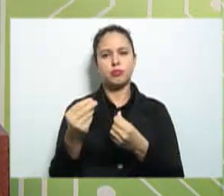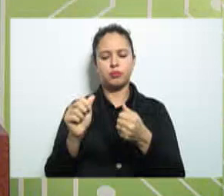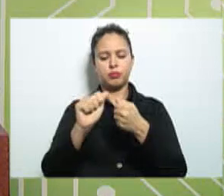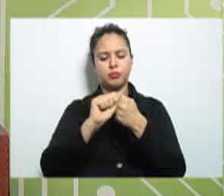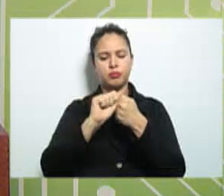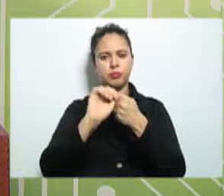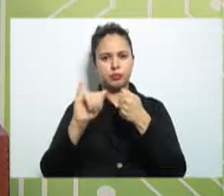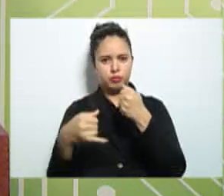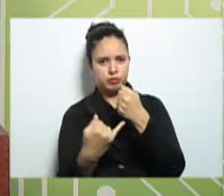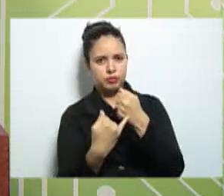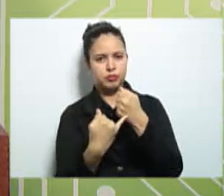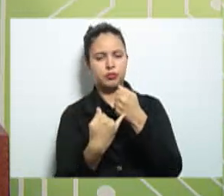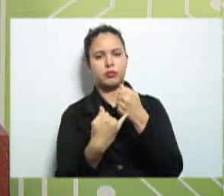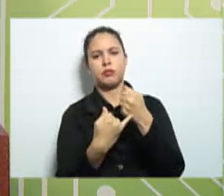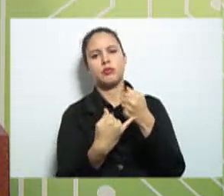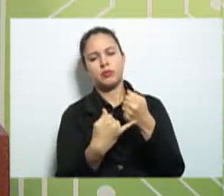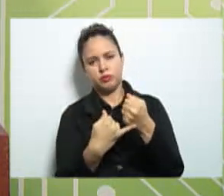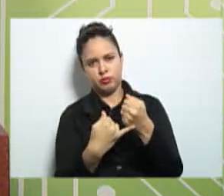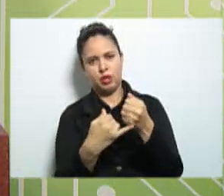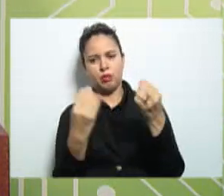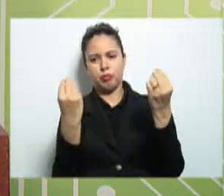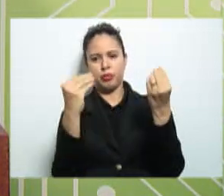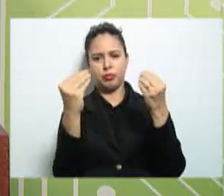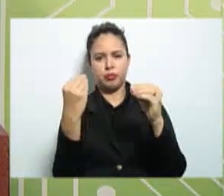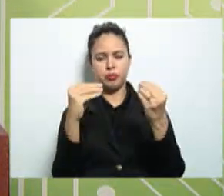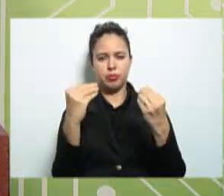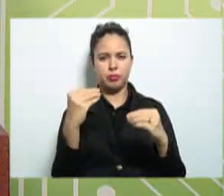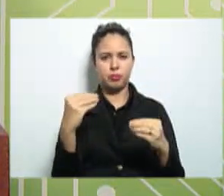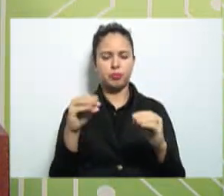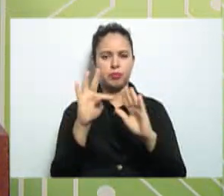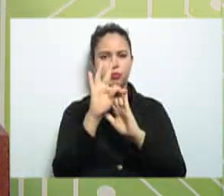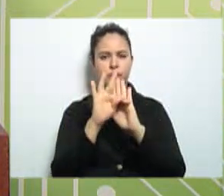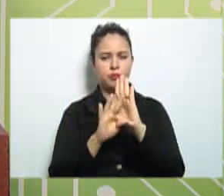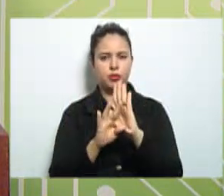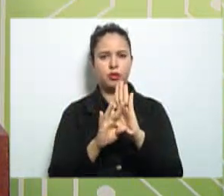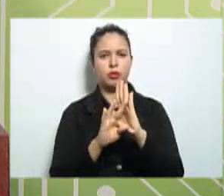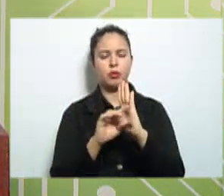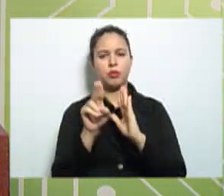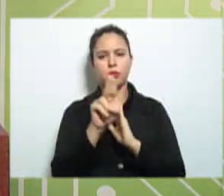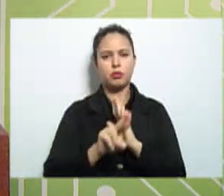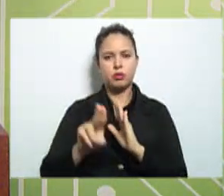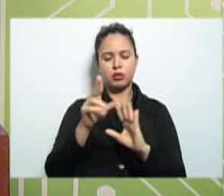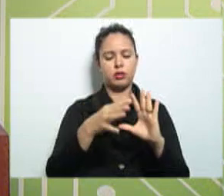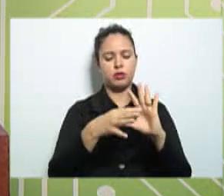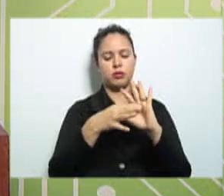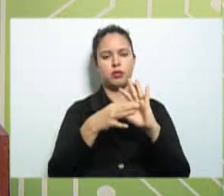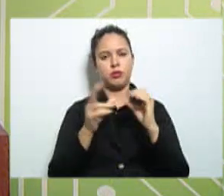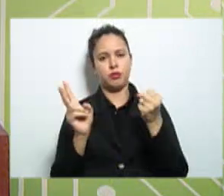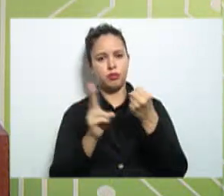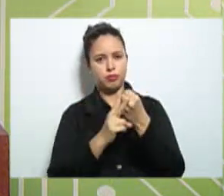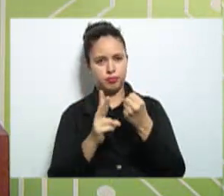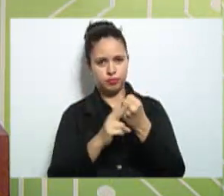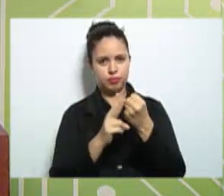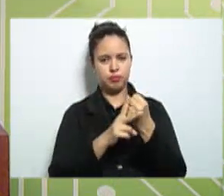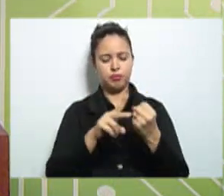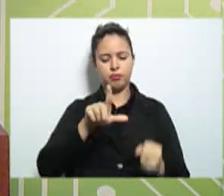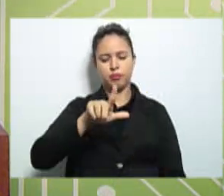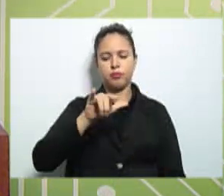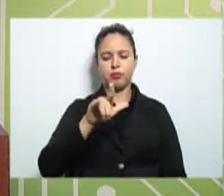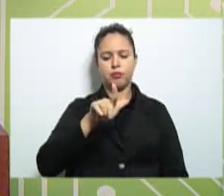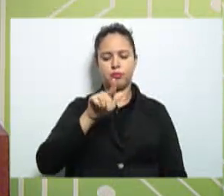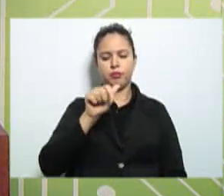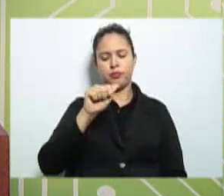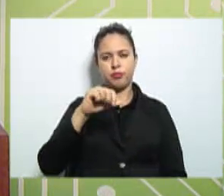vamos adjetivar este texto e vamos utilizar os verbos de ligação para mostrar que ele é um texto estático, para